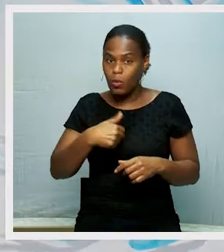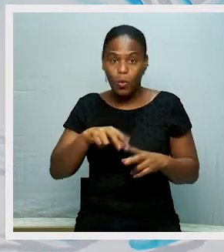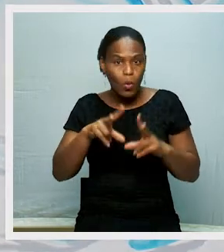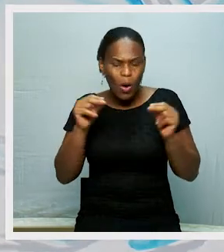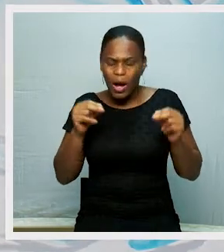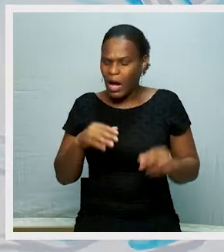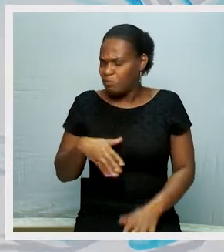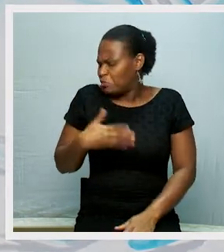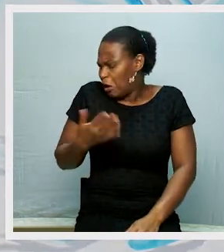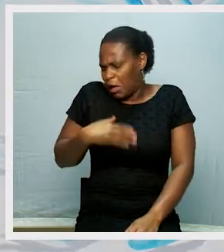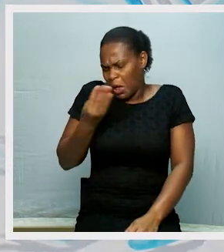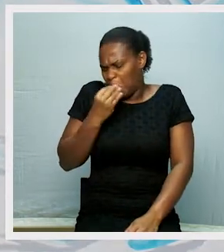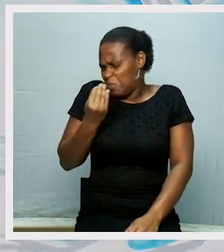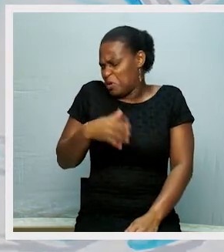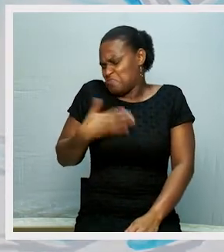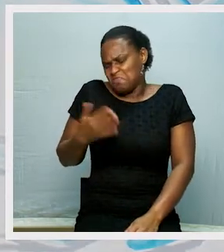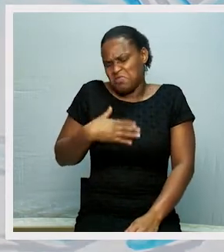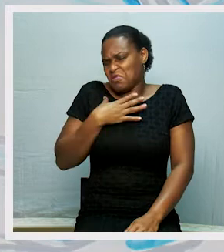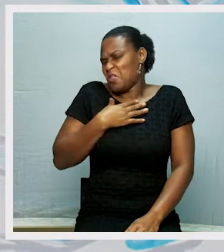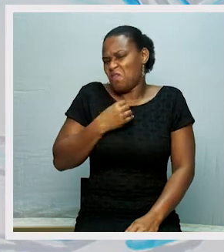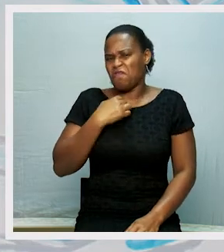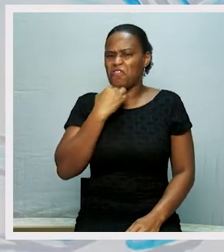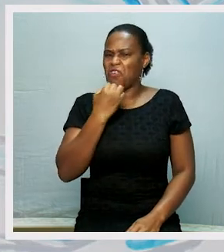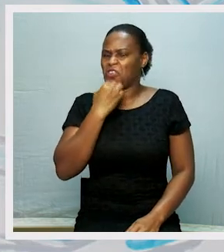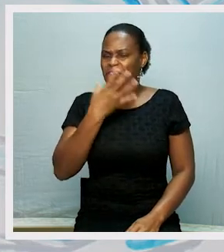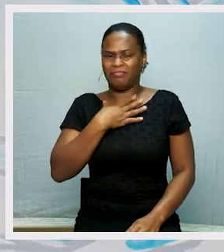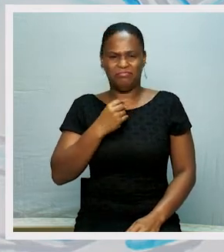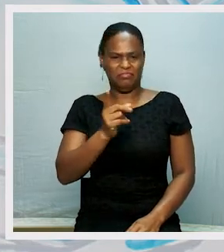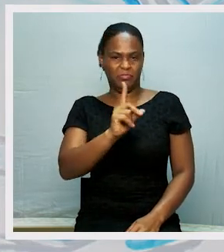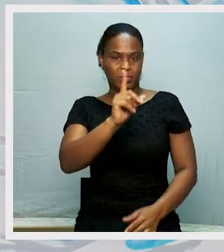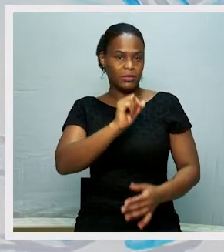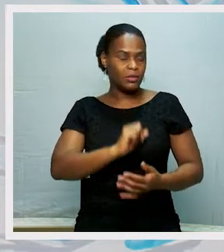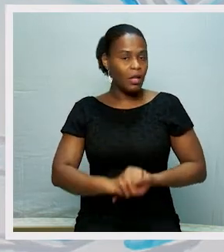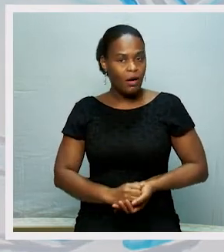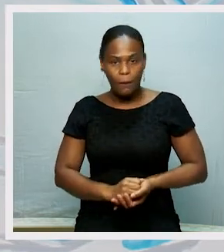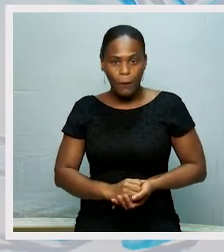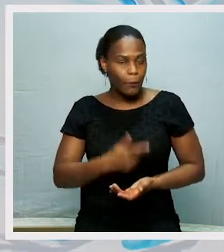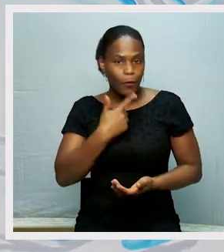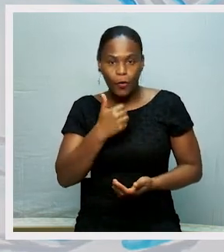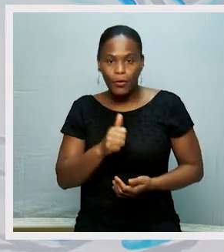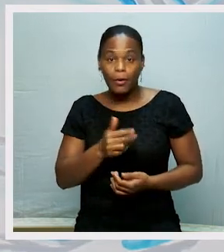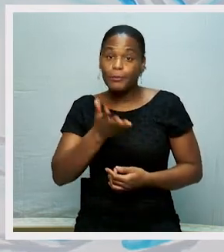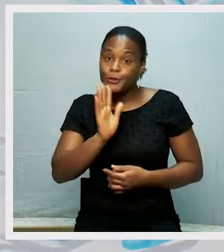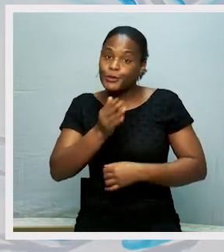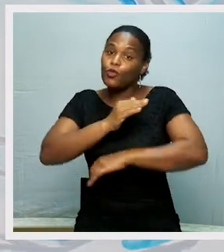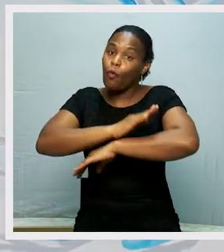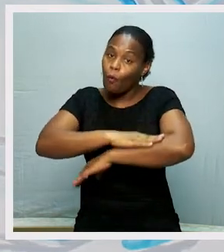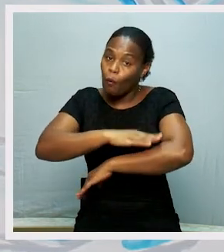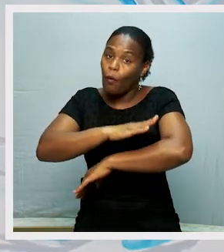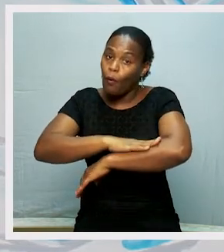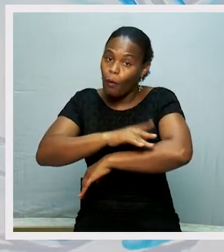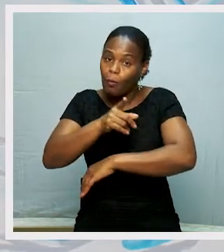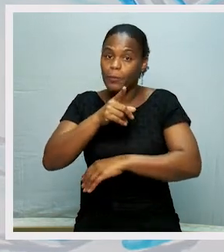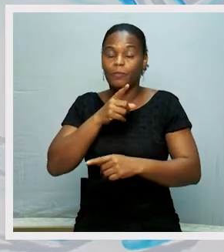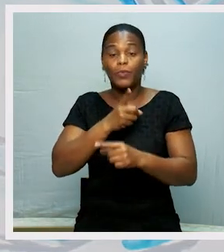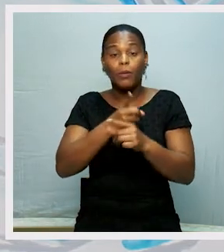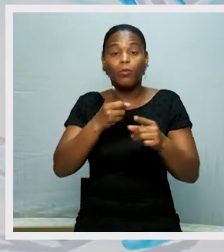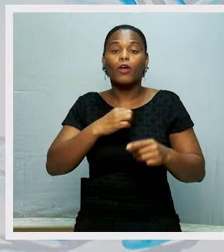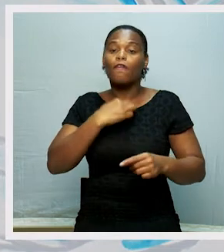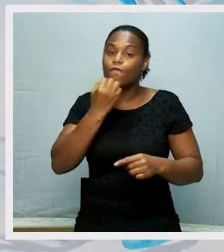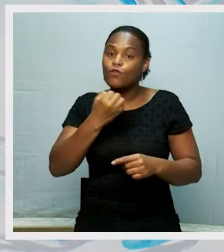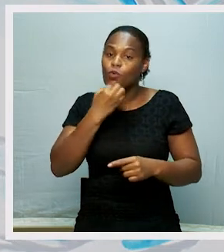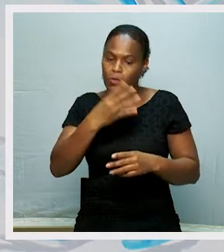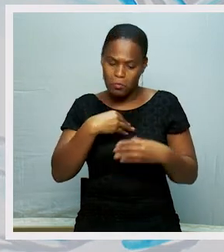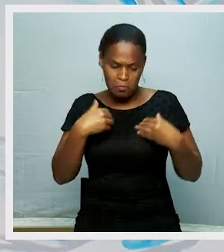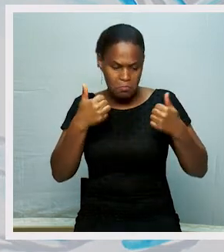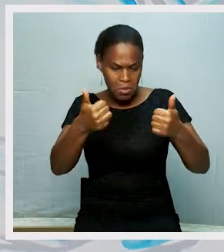devemos, eu não quero comer isto, eu não gosto de frutas. Temos que ser obedientes, porque a